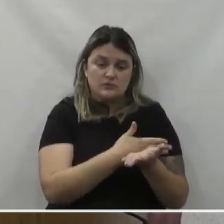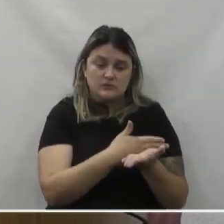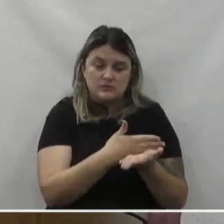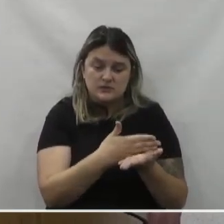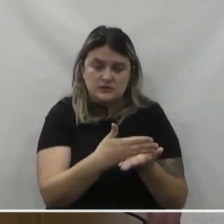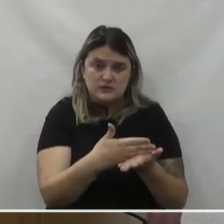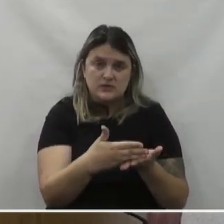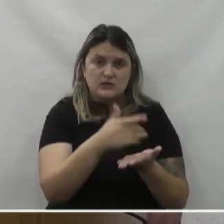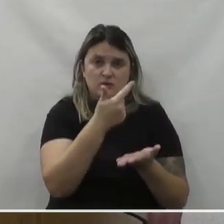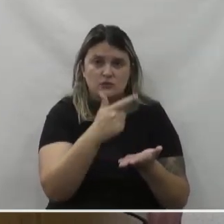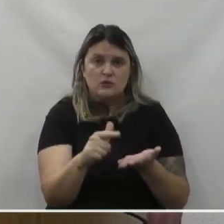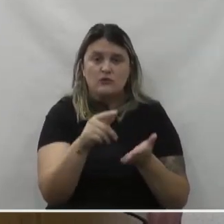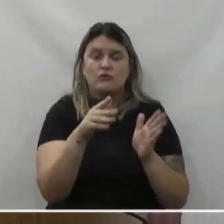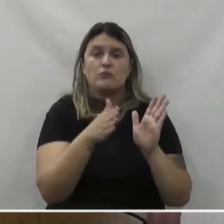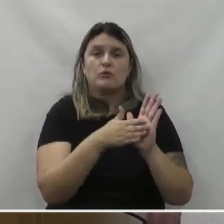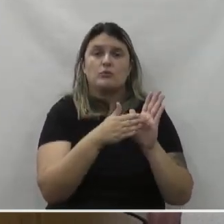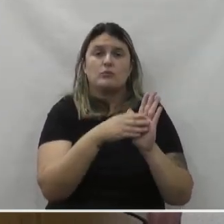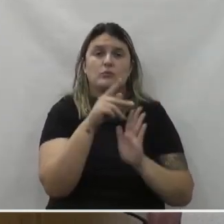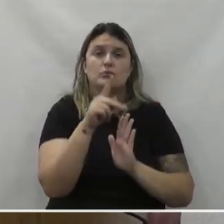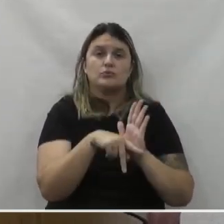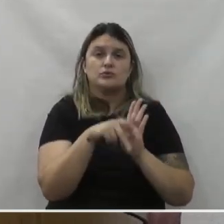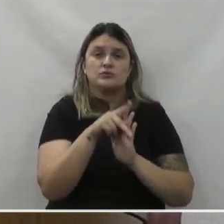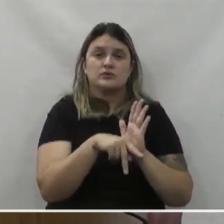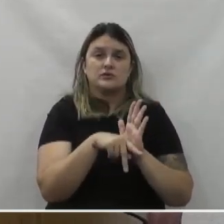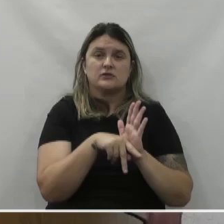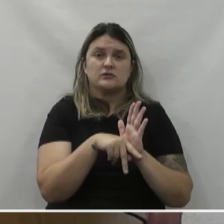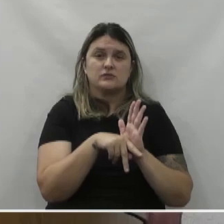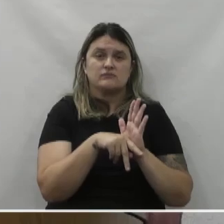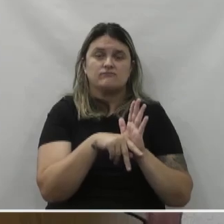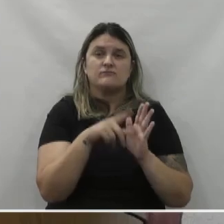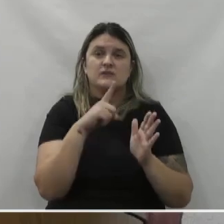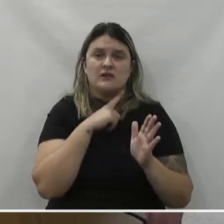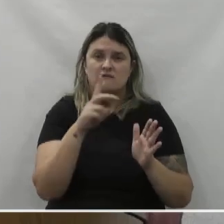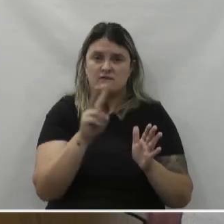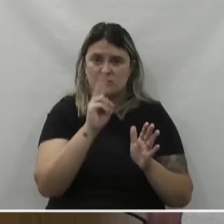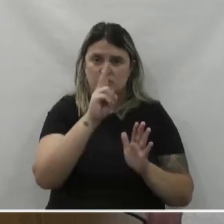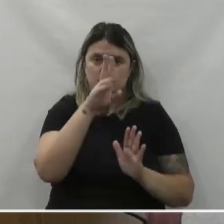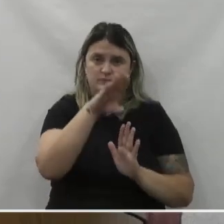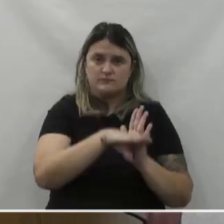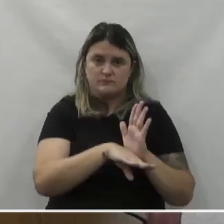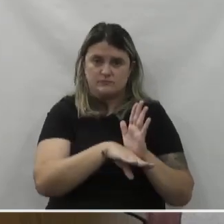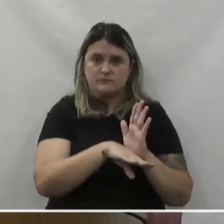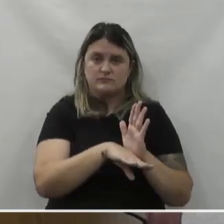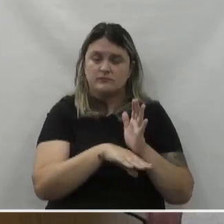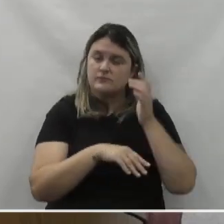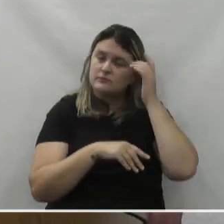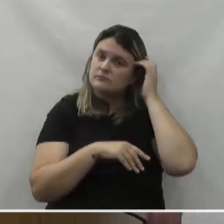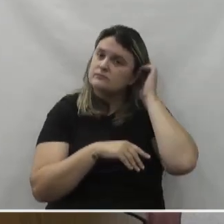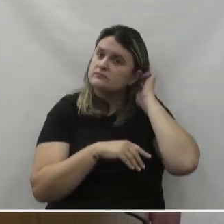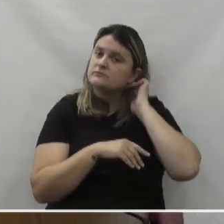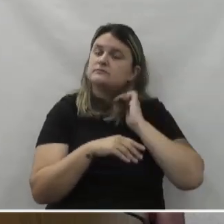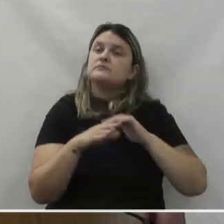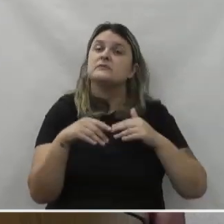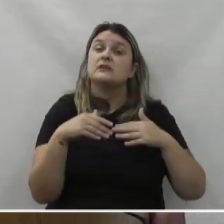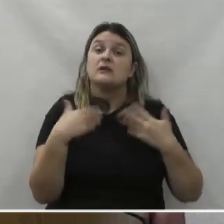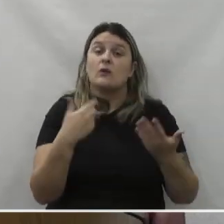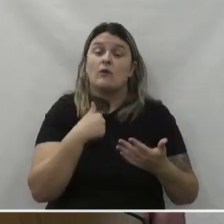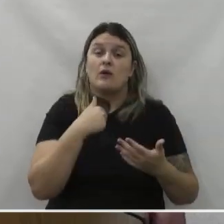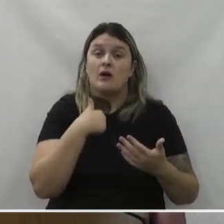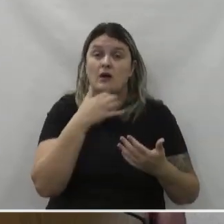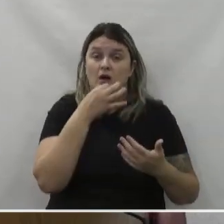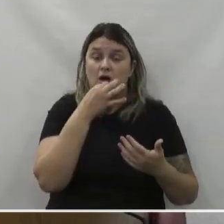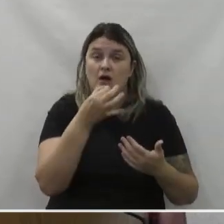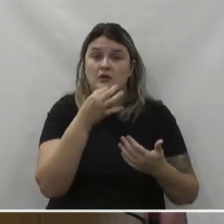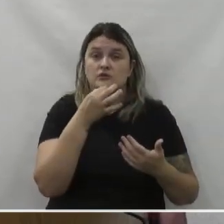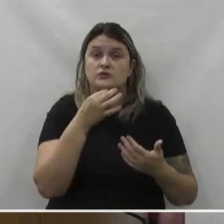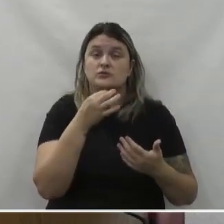do início do projeto, com as contrapartidas que tem um valor de desconto considerável. Então, eu acho que a gente tinha